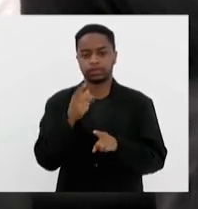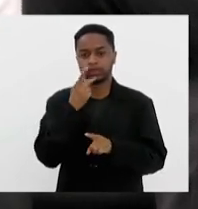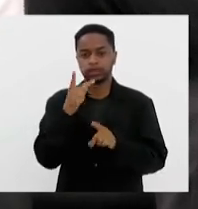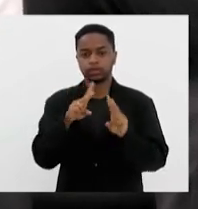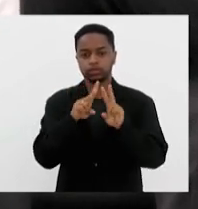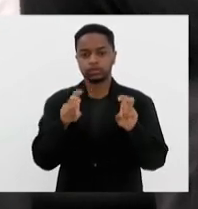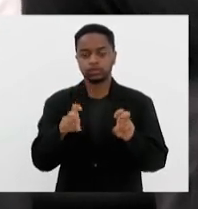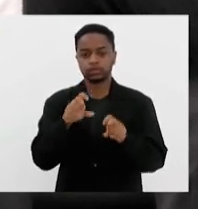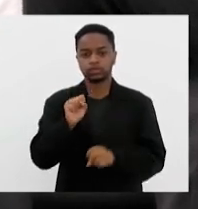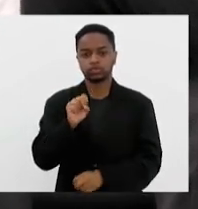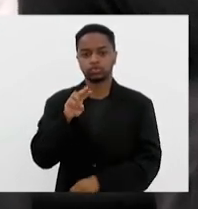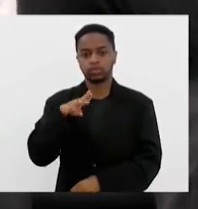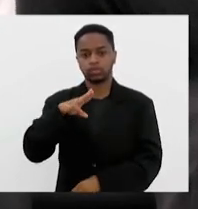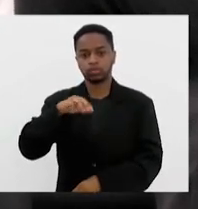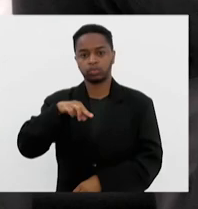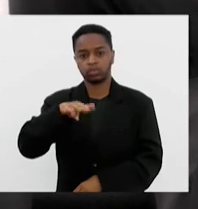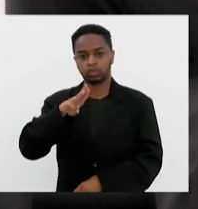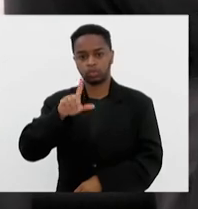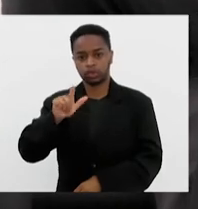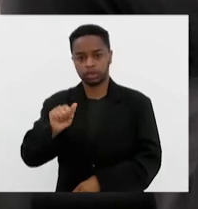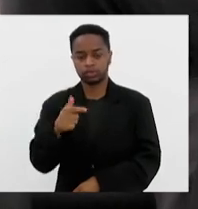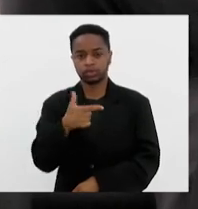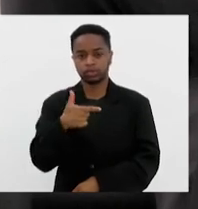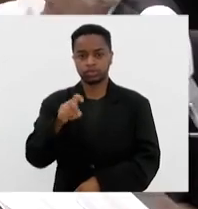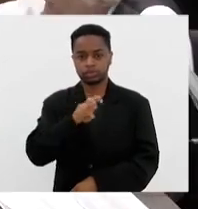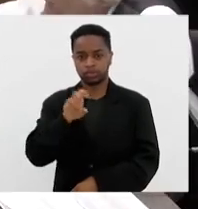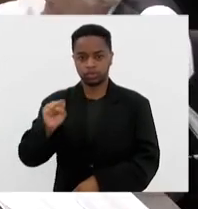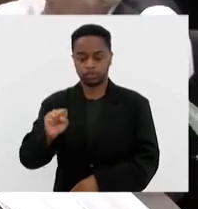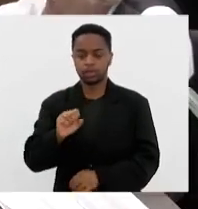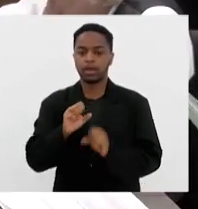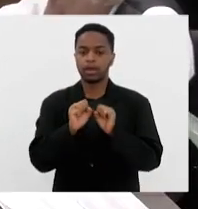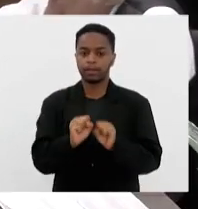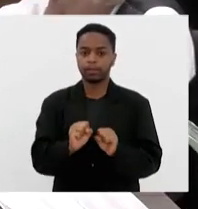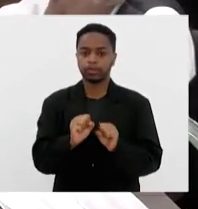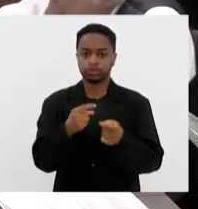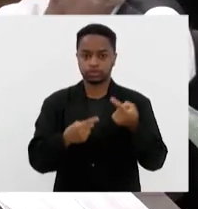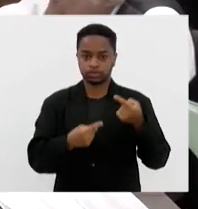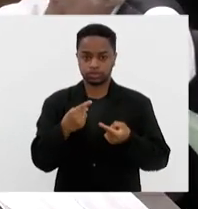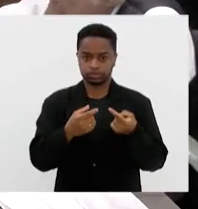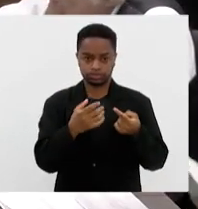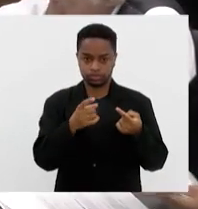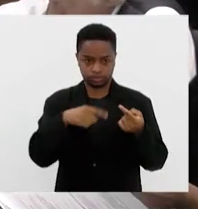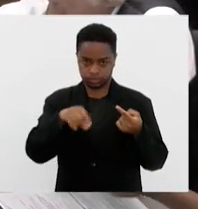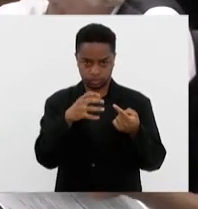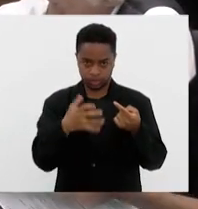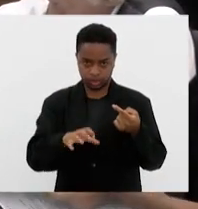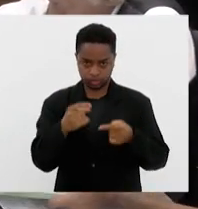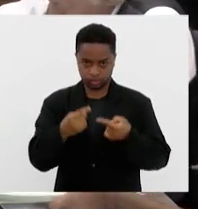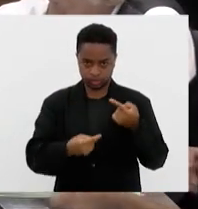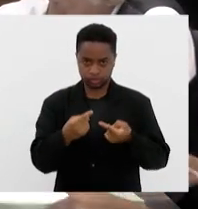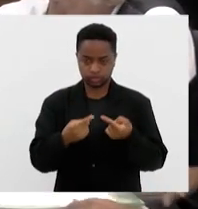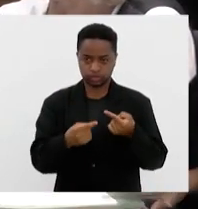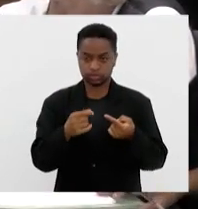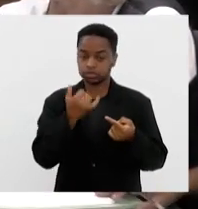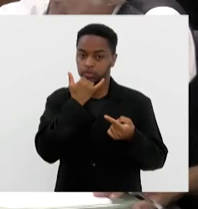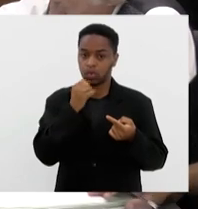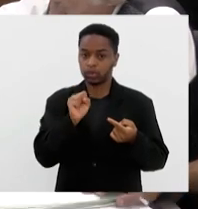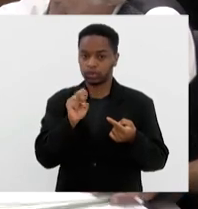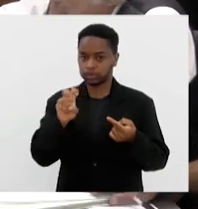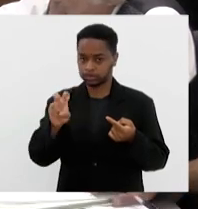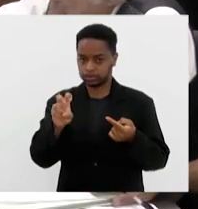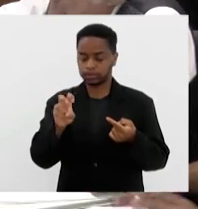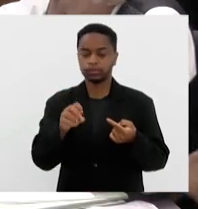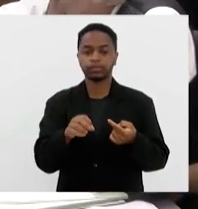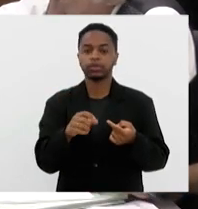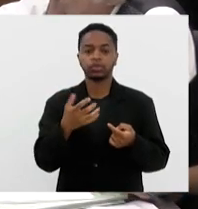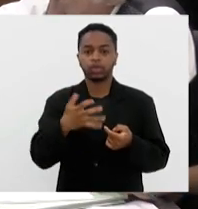súmula 2258 da CCJ. Em discussão. Não havendo quem queira discutir. 85, desculpa, presidente. Emenda 5. Não